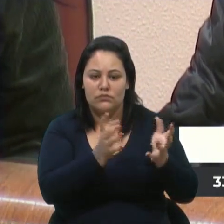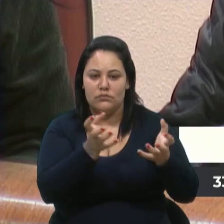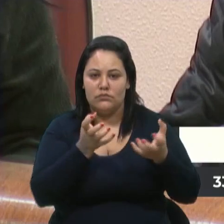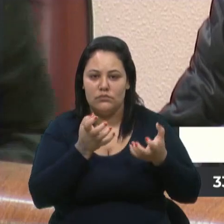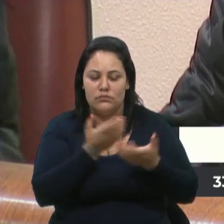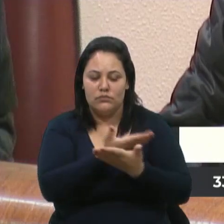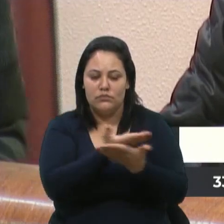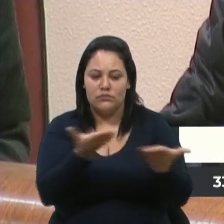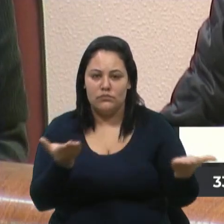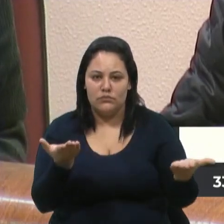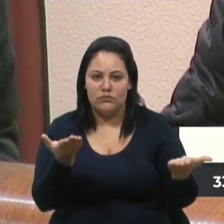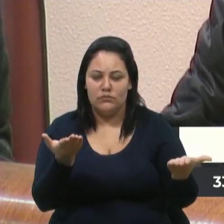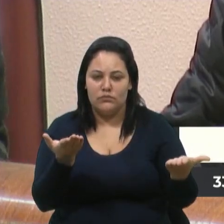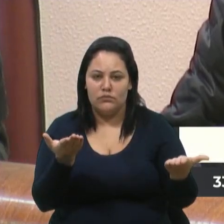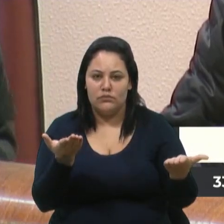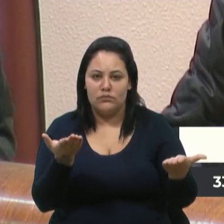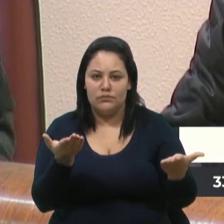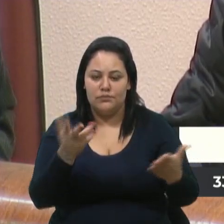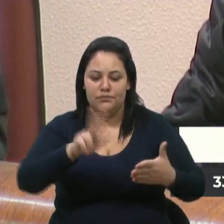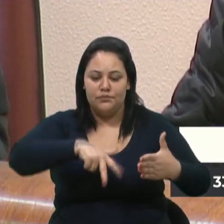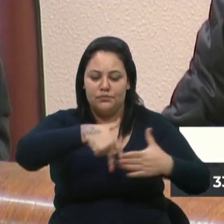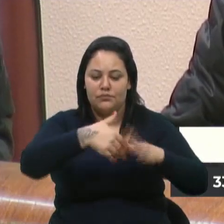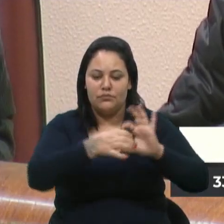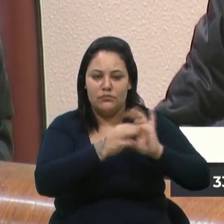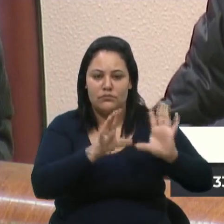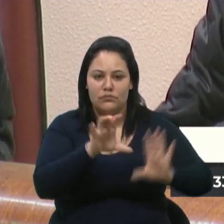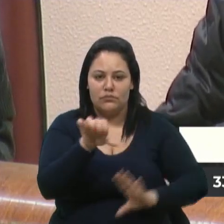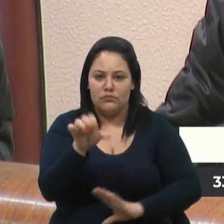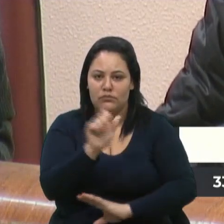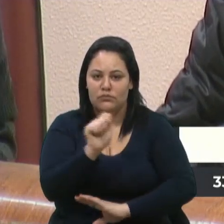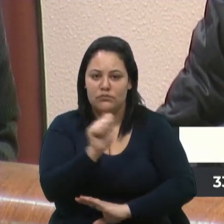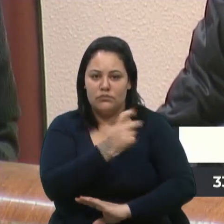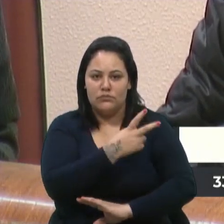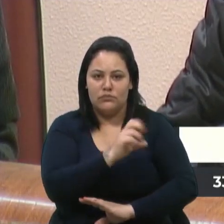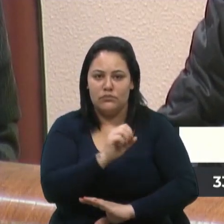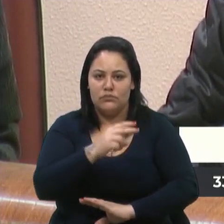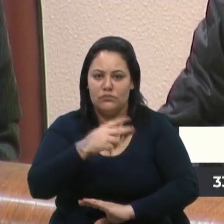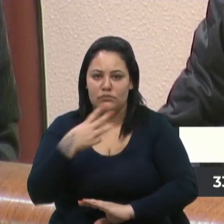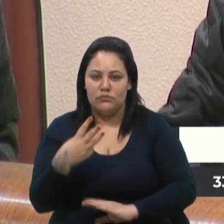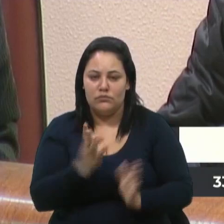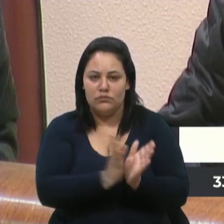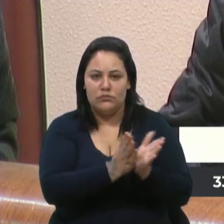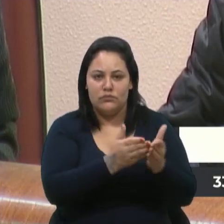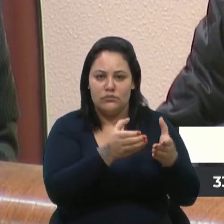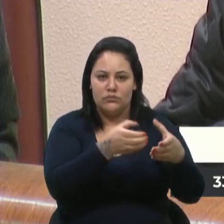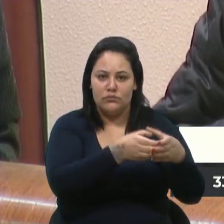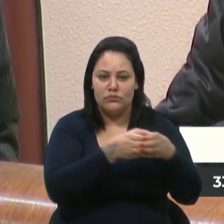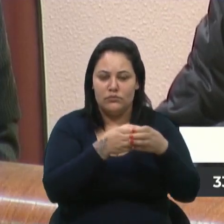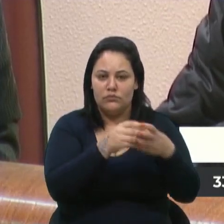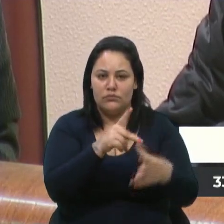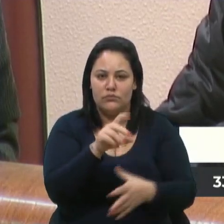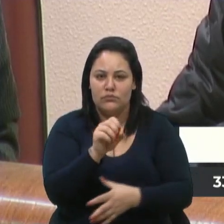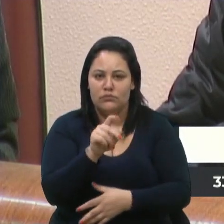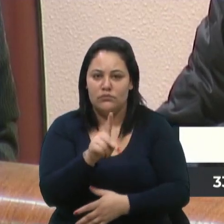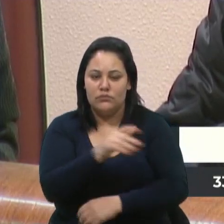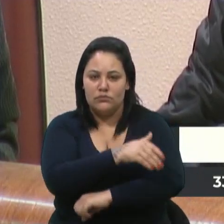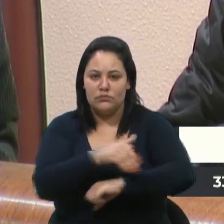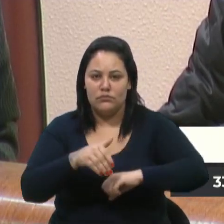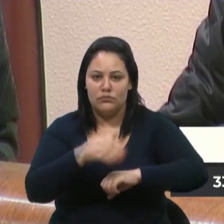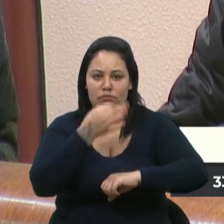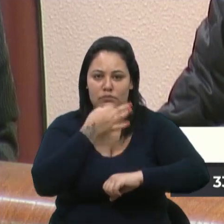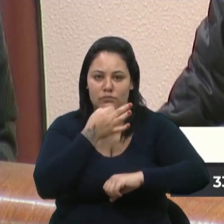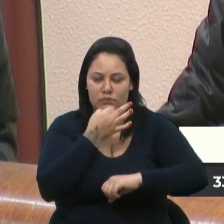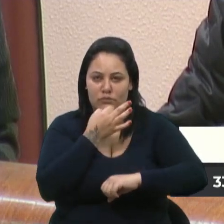tribuna livre no dia 9 de agosto de 2023 para o Comitê Pop Rua Caxias do Sul, momento que a